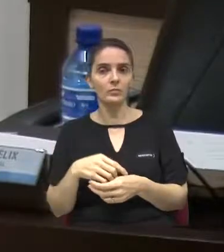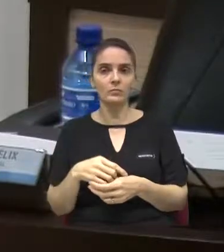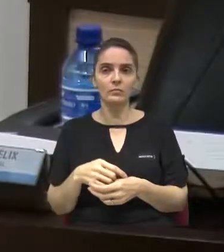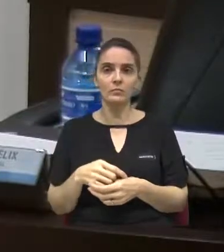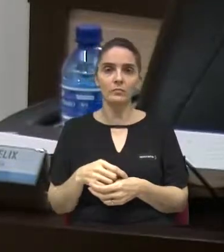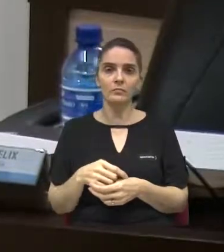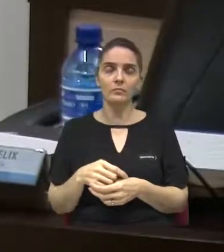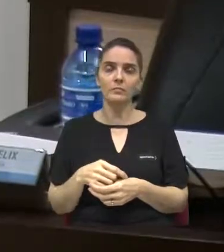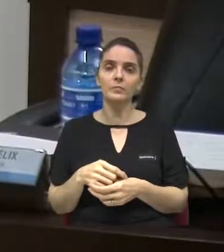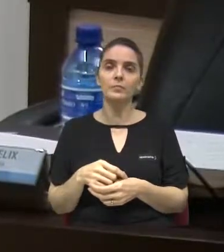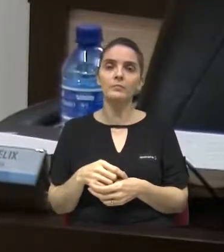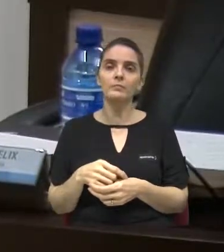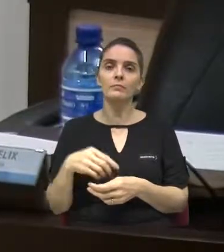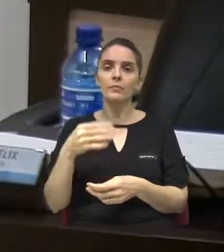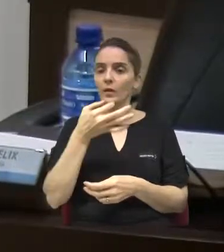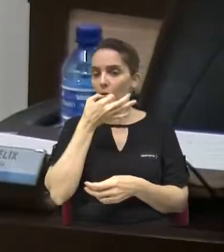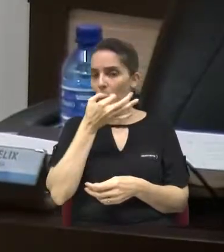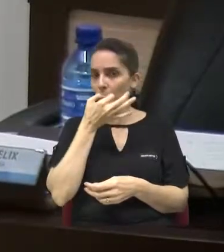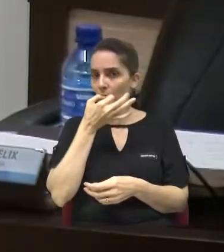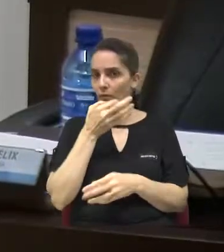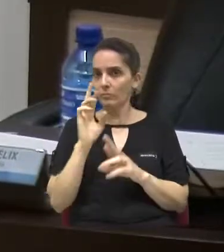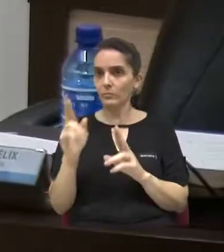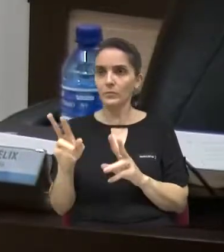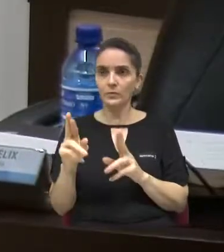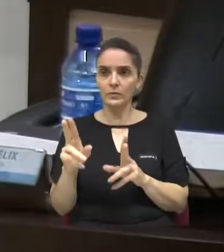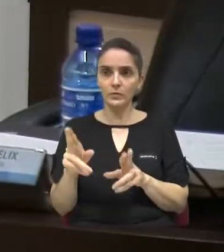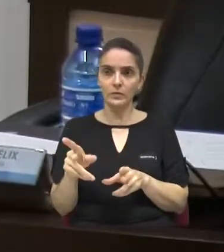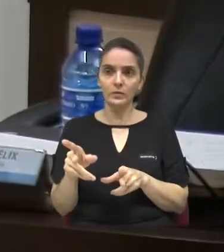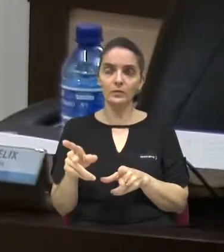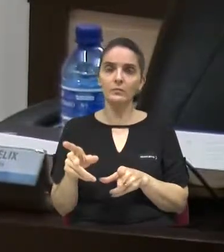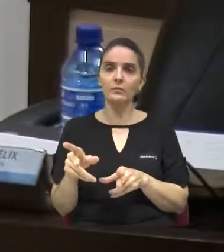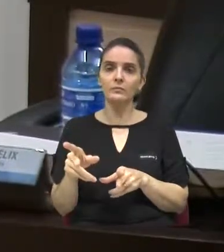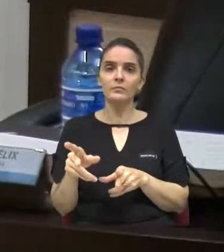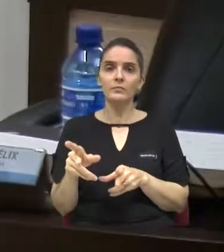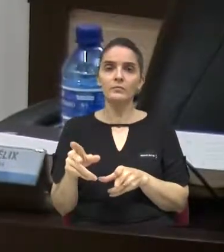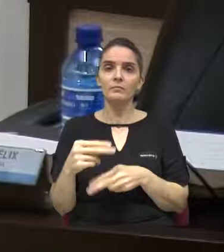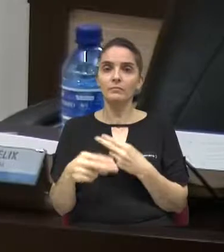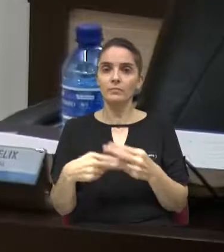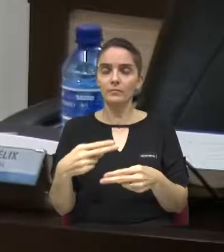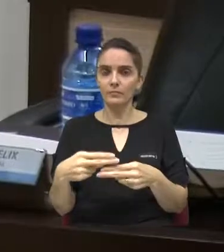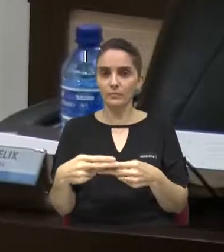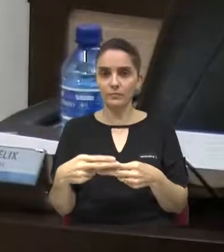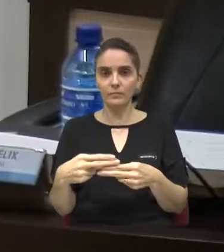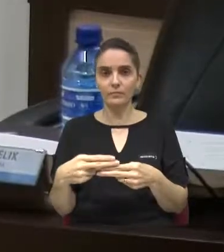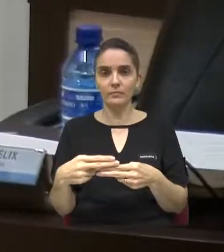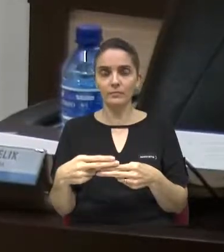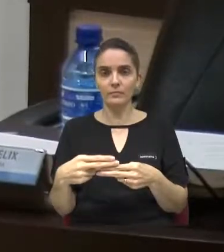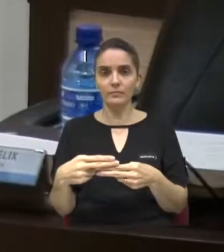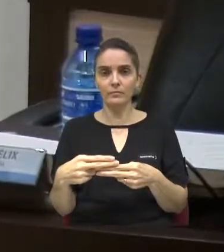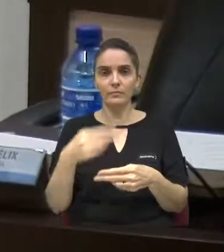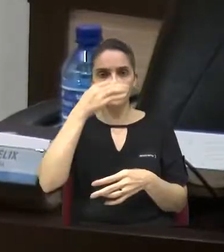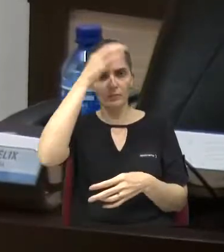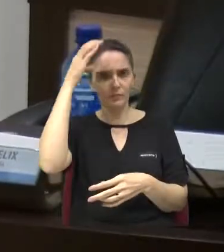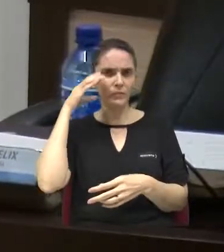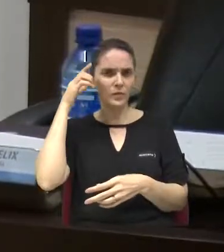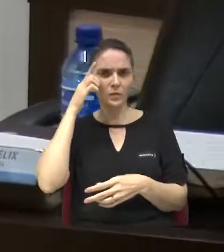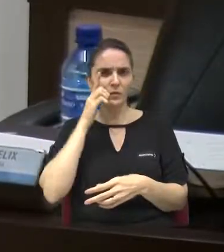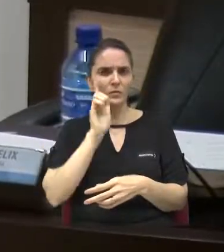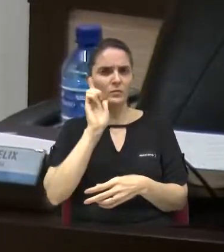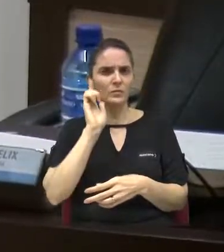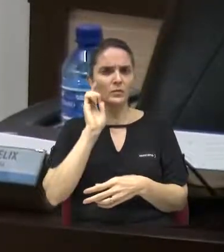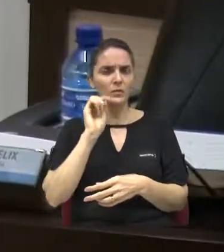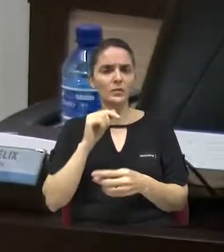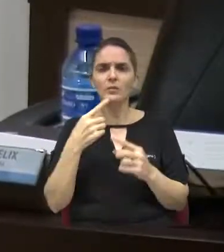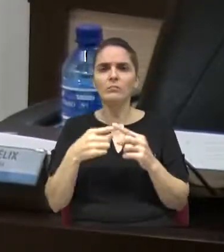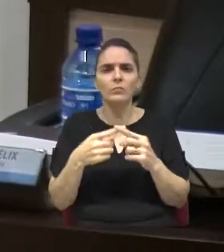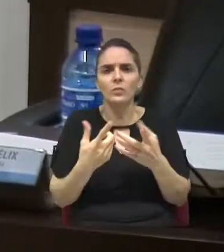virtude do seu posicionamento. E por essa razão, consigo entender por que não se atentou